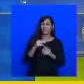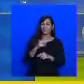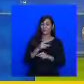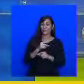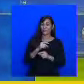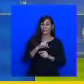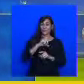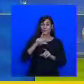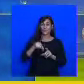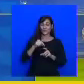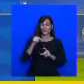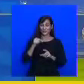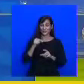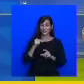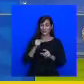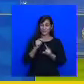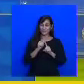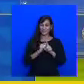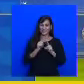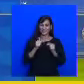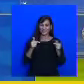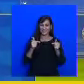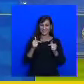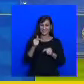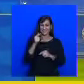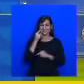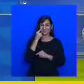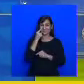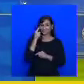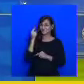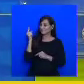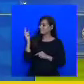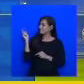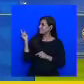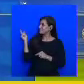a 12. Sorteio do mês da sorte.